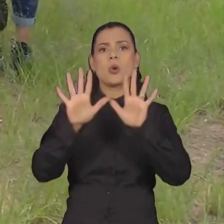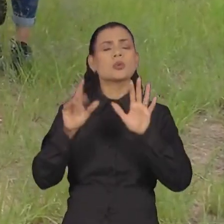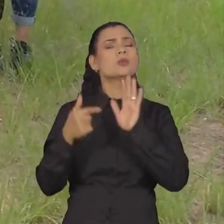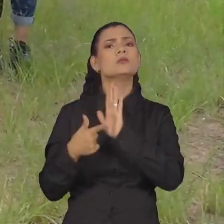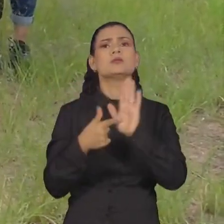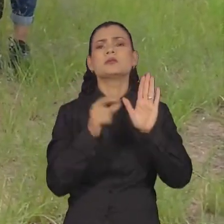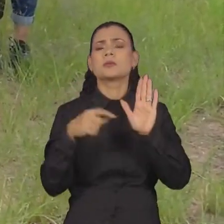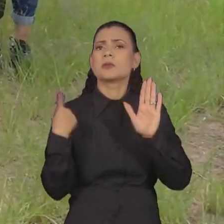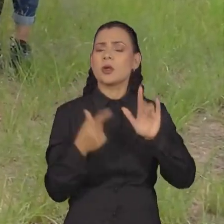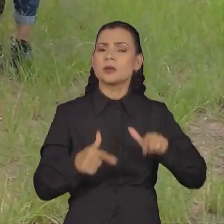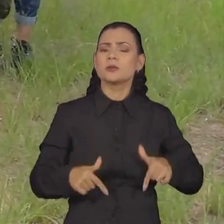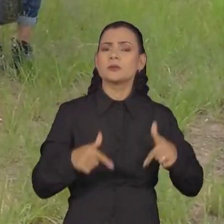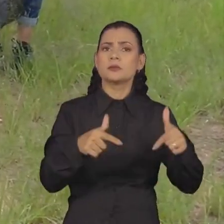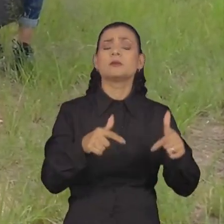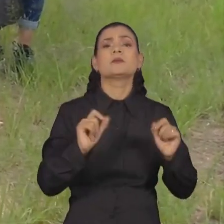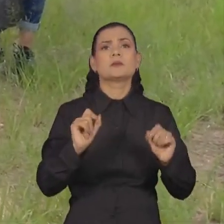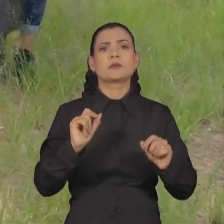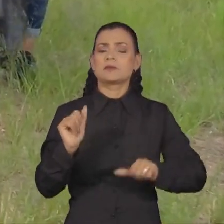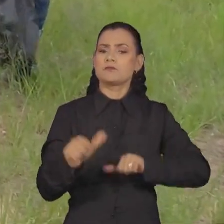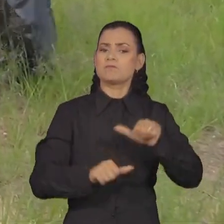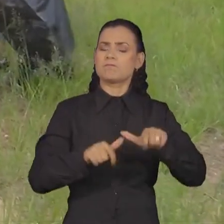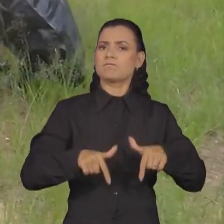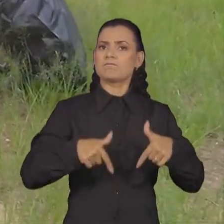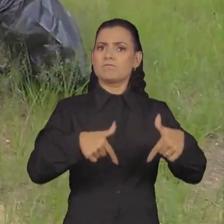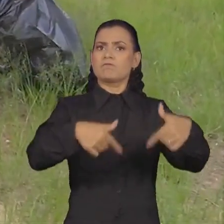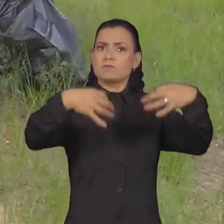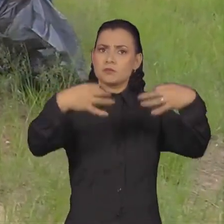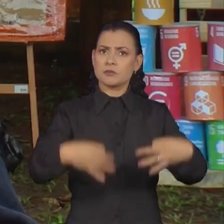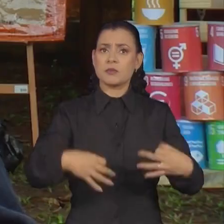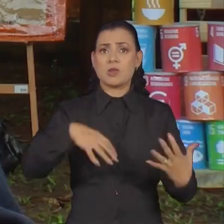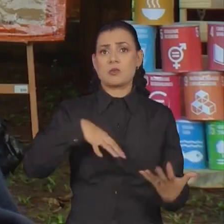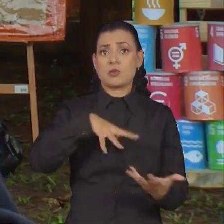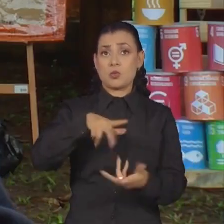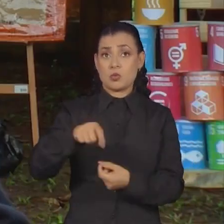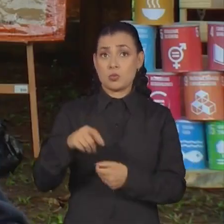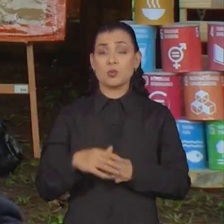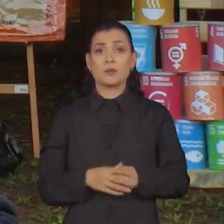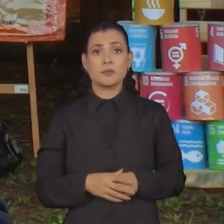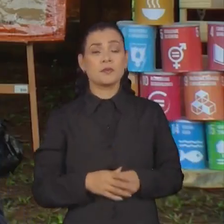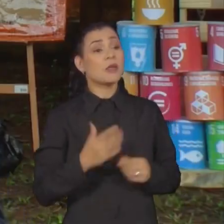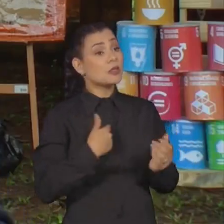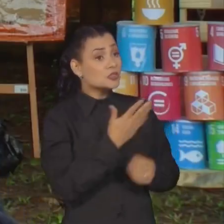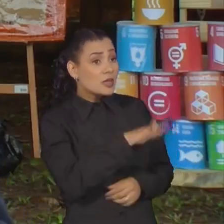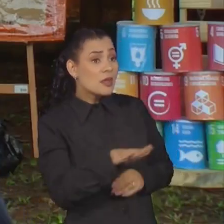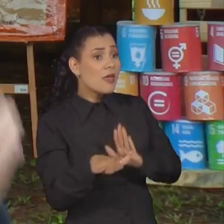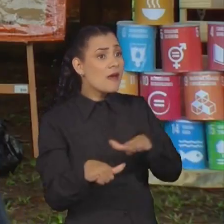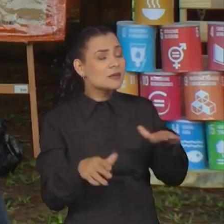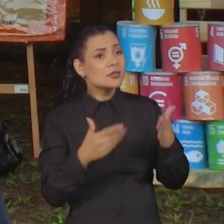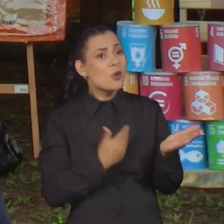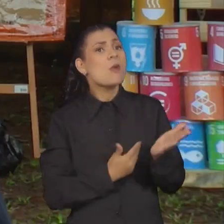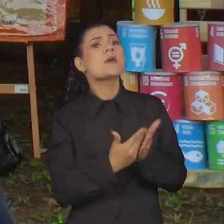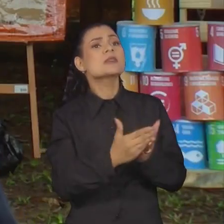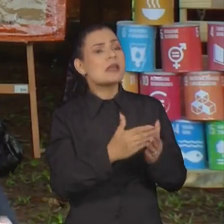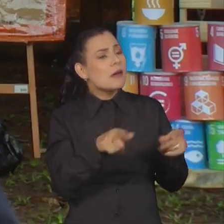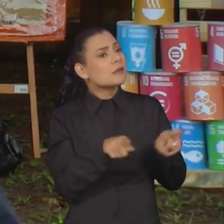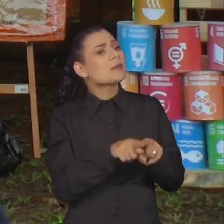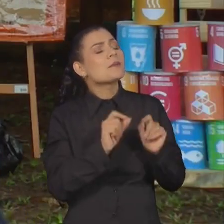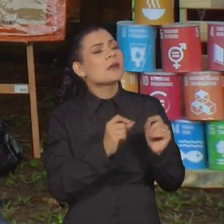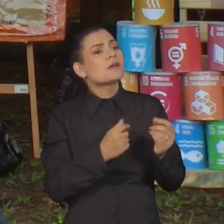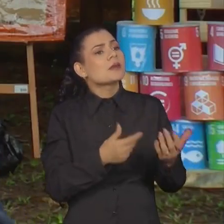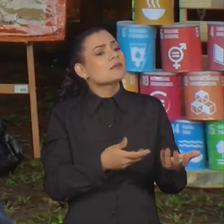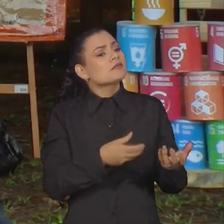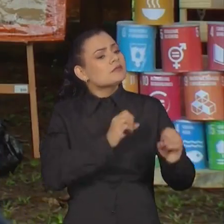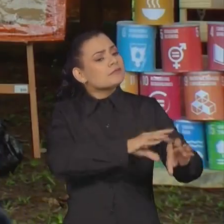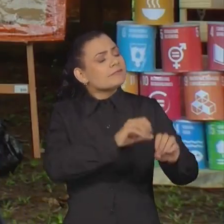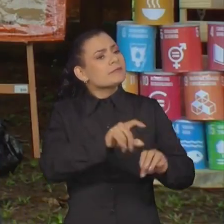nós possamos ter uma mudança significativa no nosso planeta. Depois que as crianças começaram a ter esse recolhimento